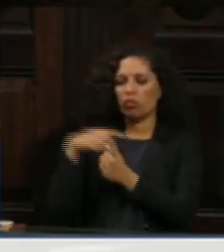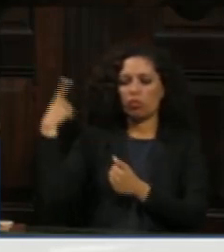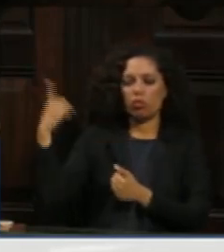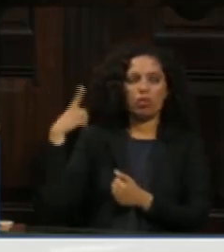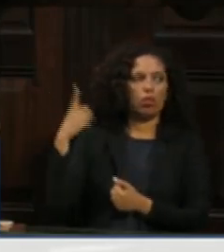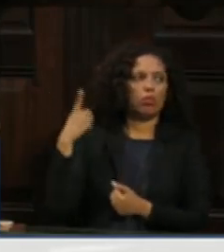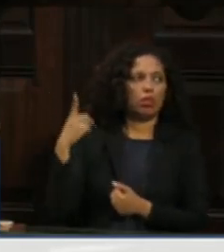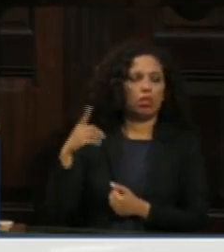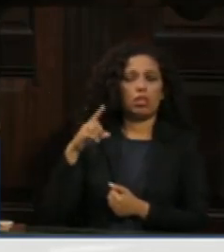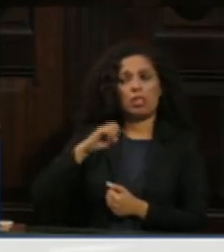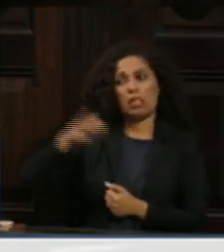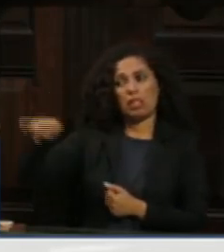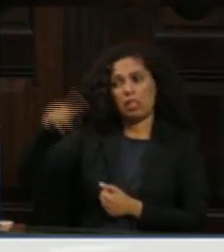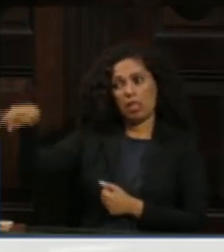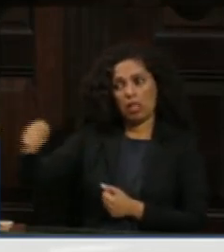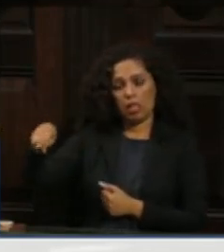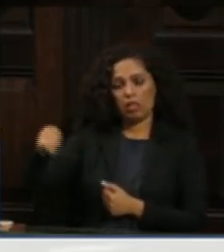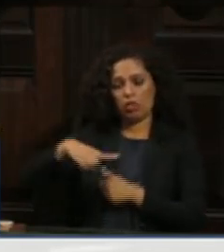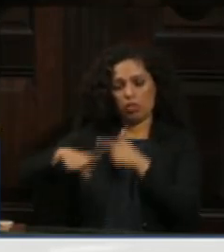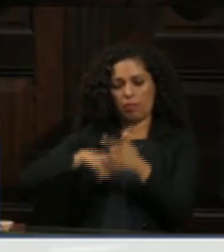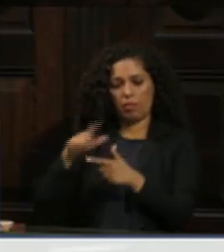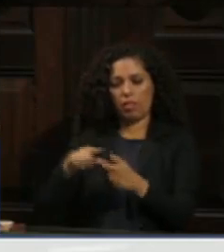sigilo preservado vaza,